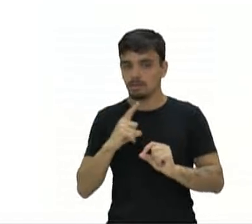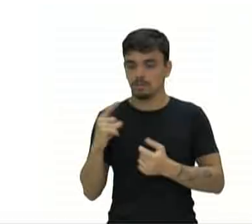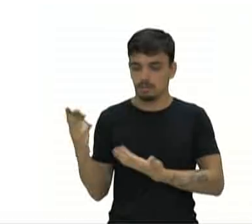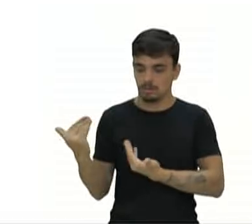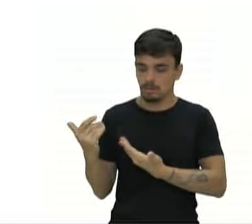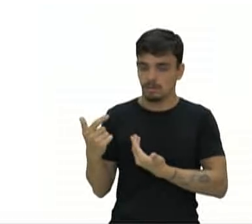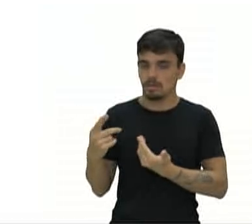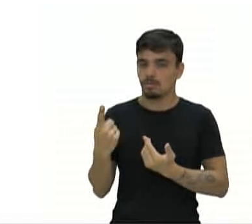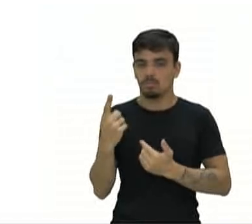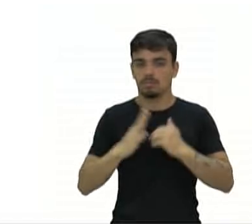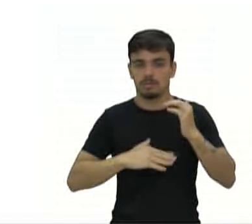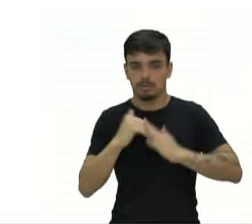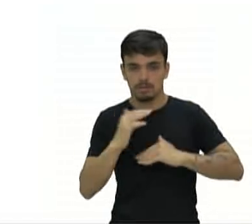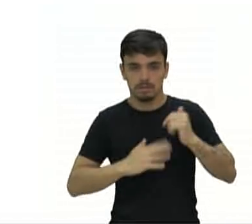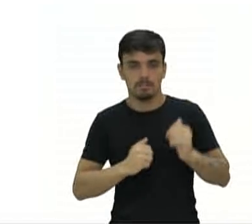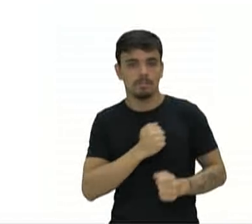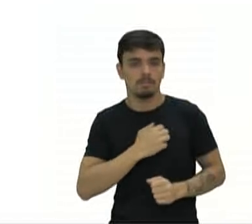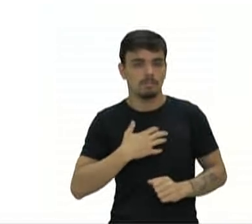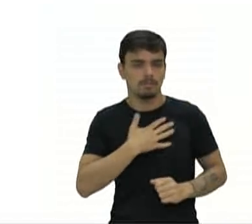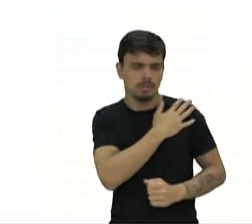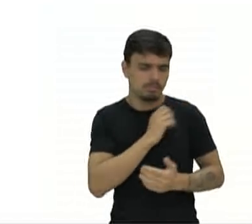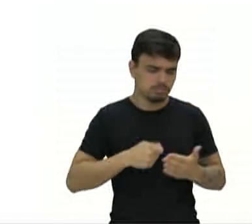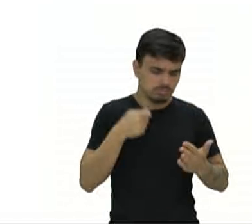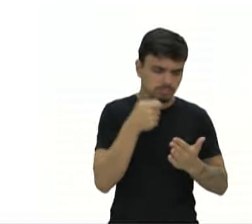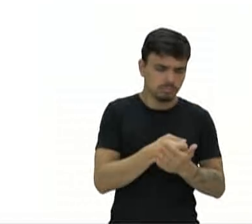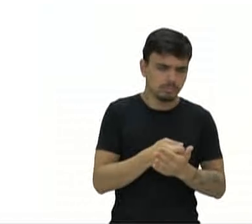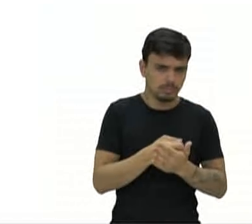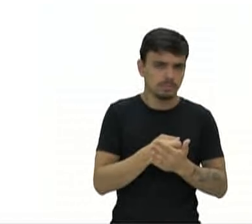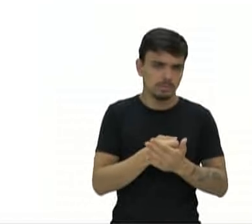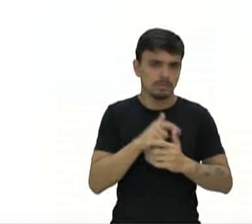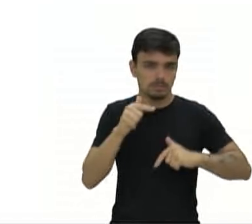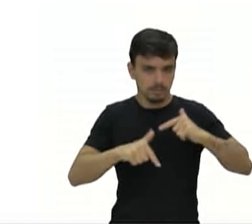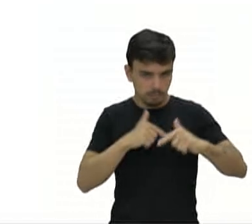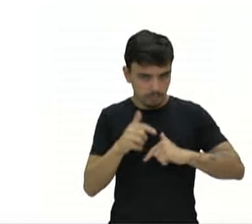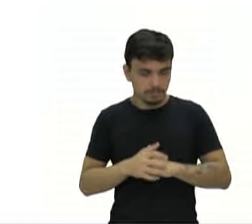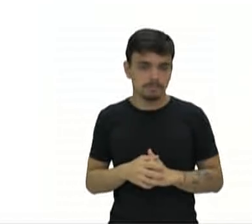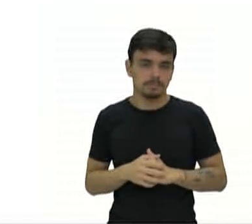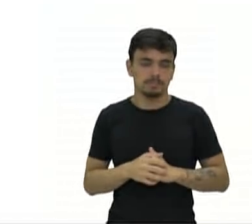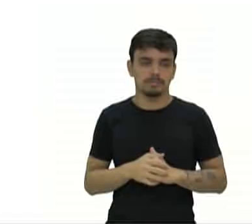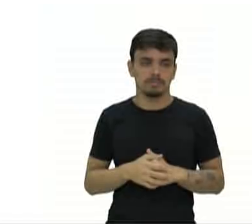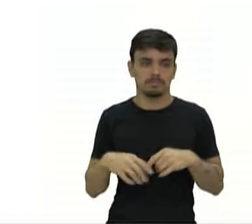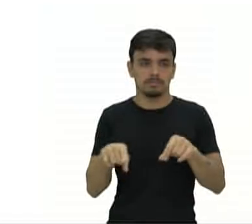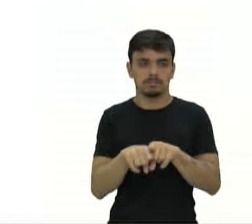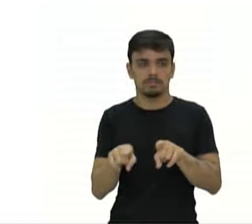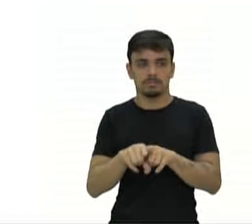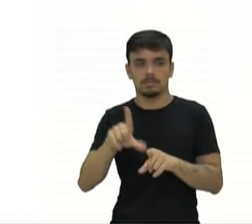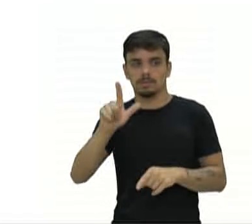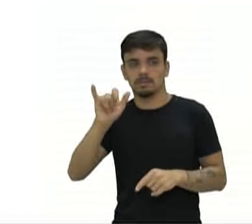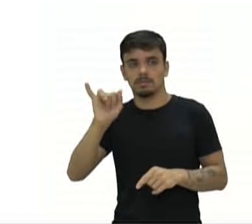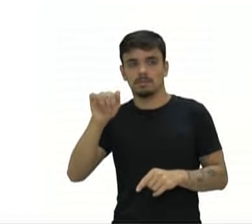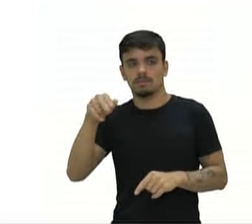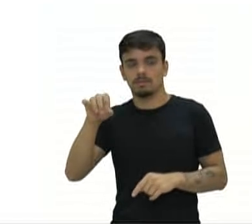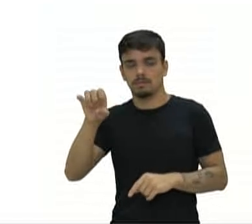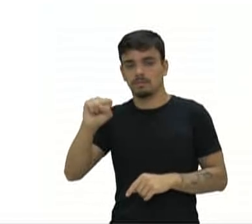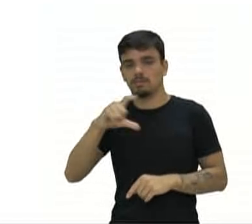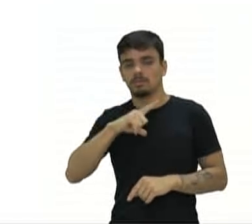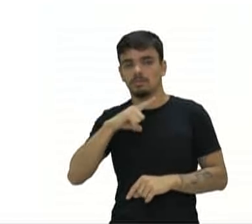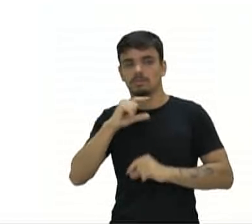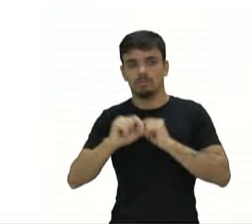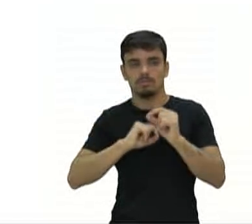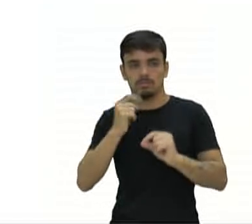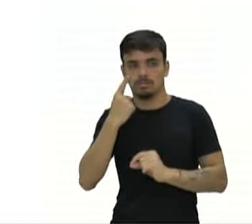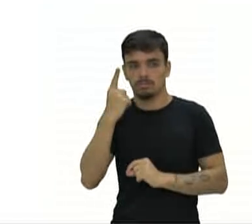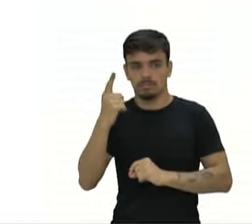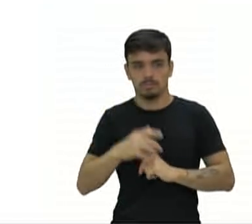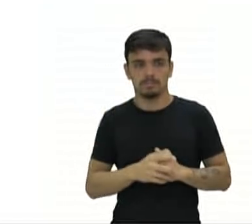serviço militar obrigatório. Todos os cidadãos atenienses tinham que servir. Linos segura um rolo de papiro, enquanto seu